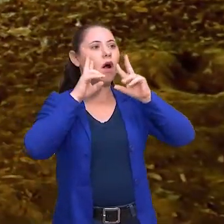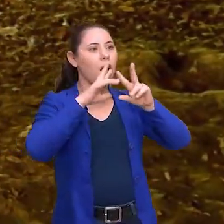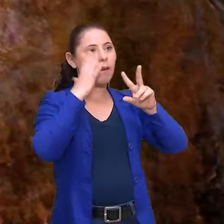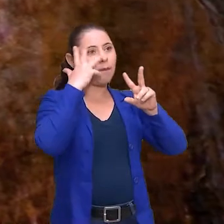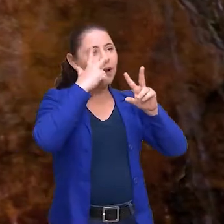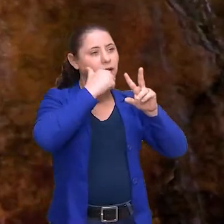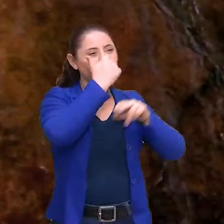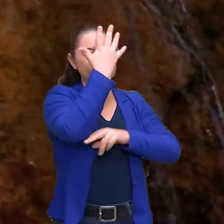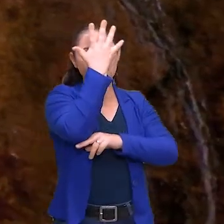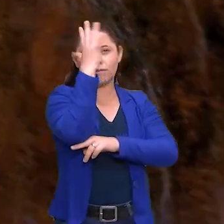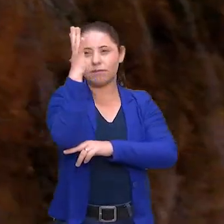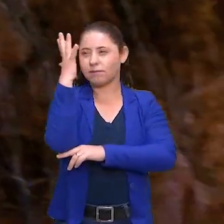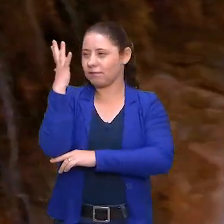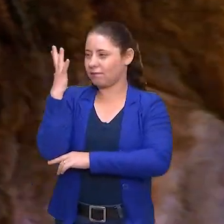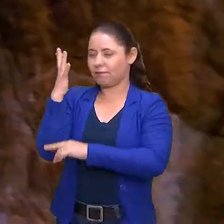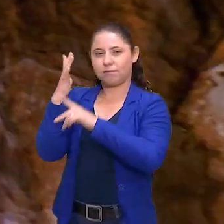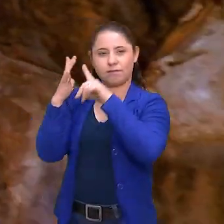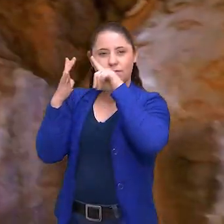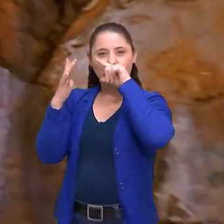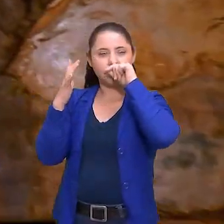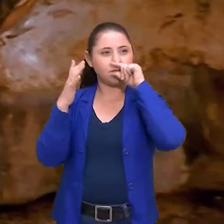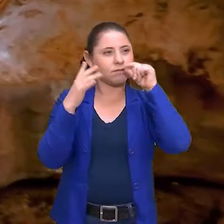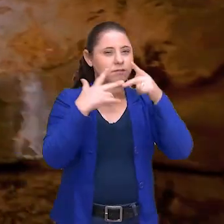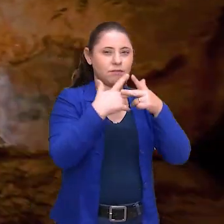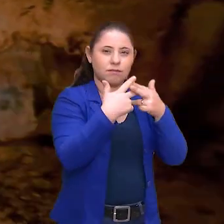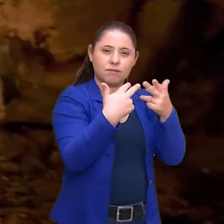imponente beleza preservada pela natureza.